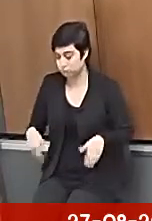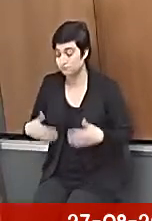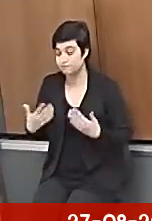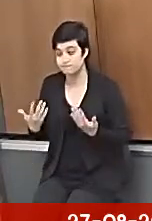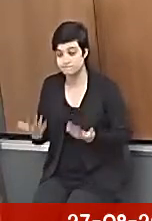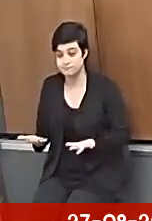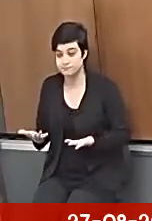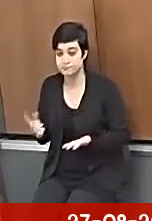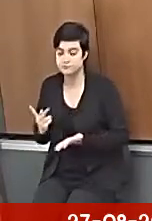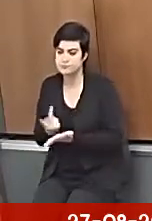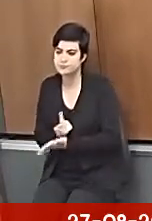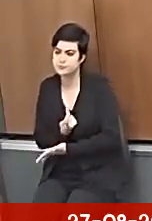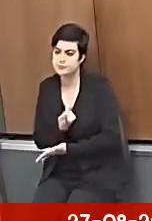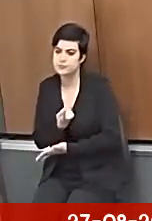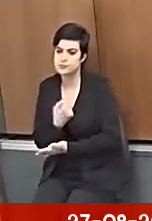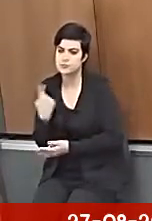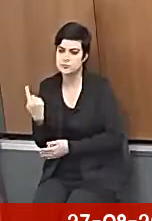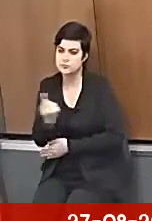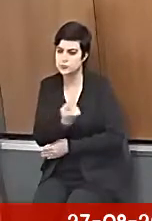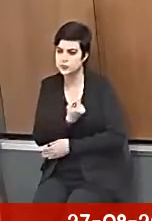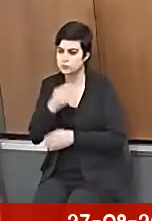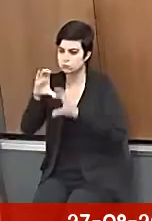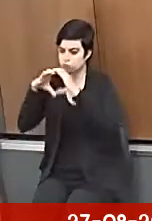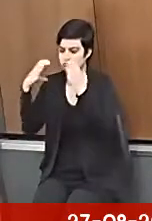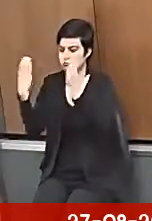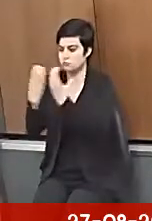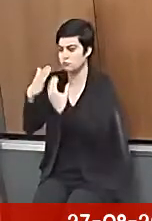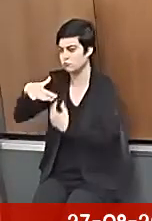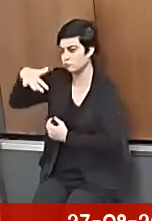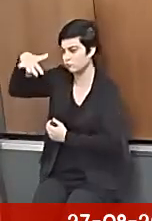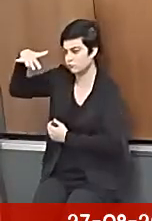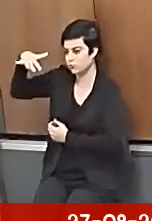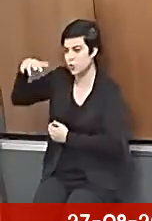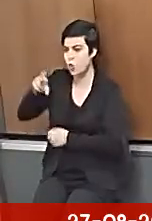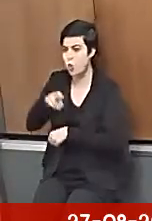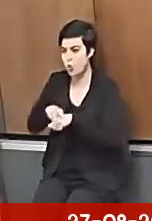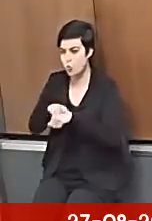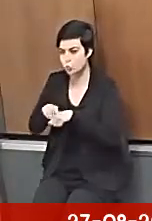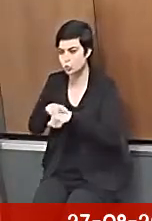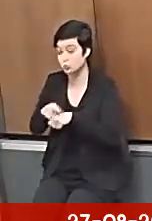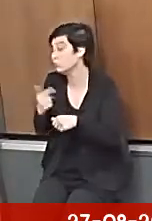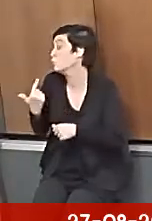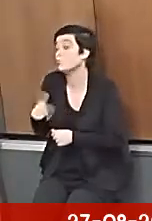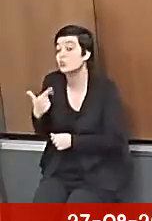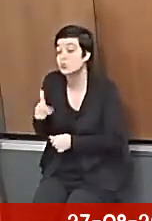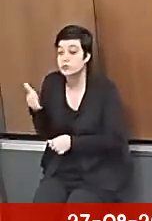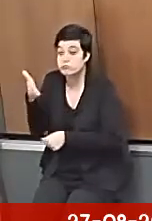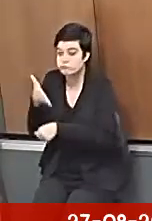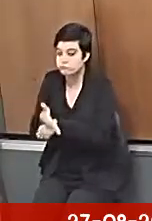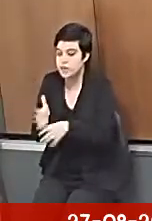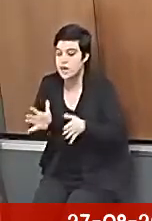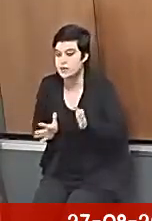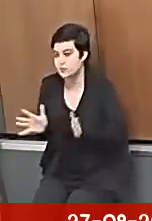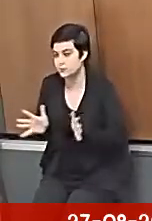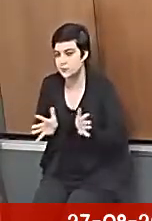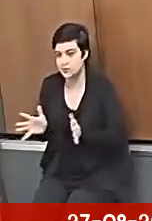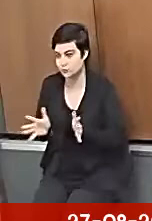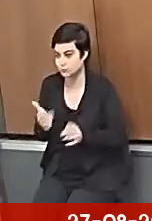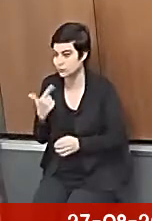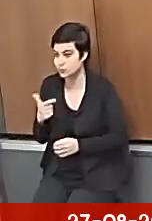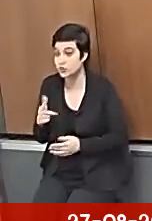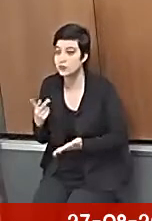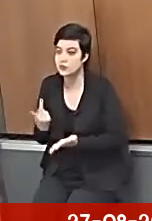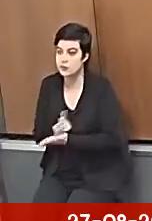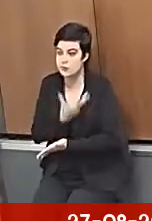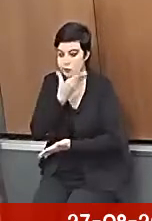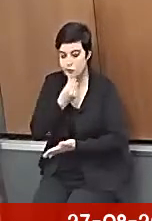como nós fomos no superior roxo né fap é ela não tinha sensibilidade nós tivemos um fábio foi o que carregou a